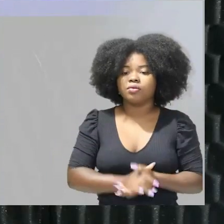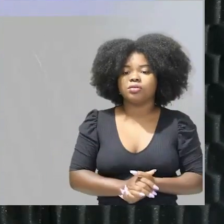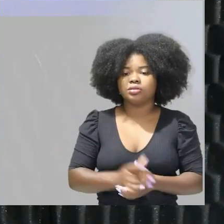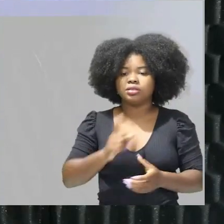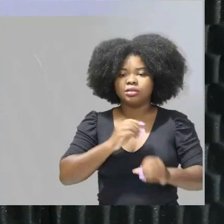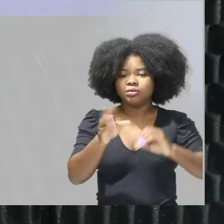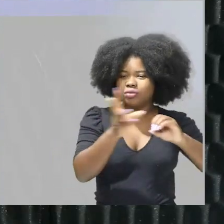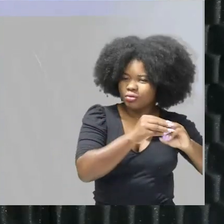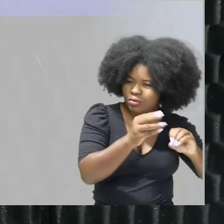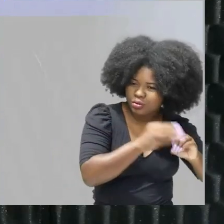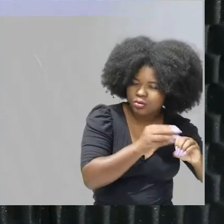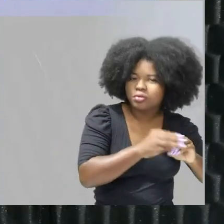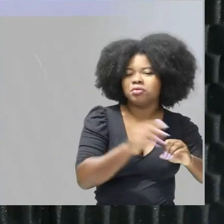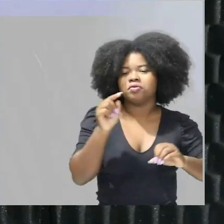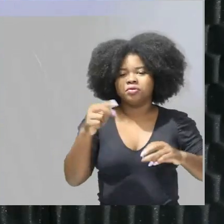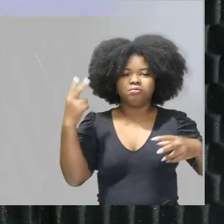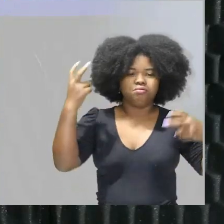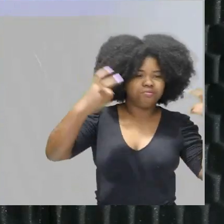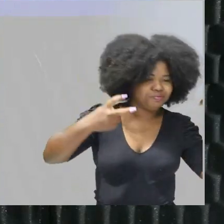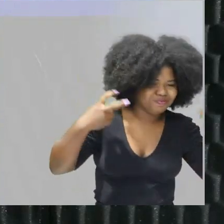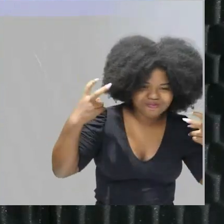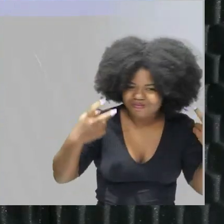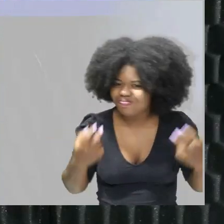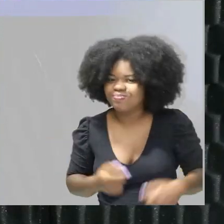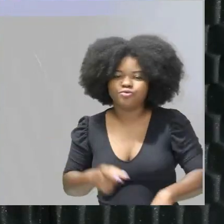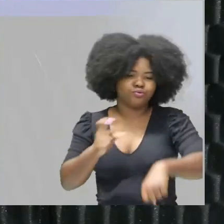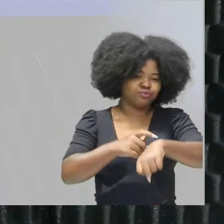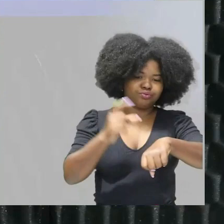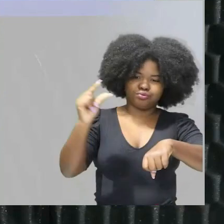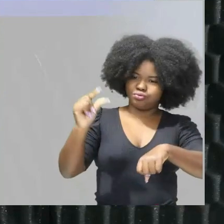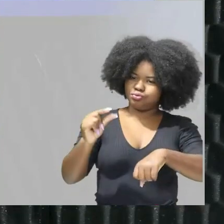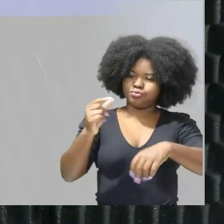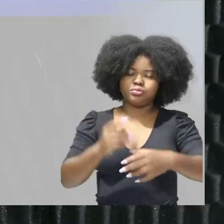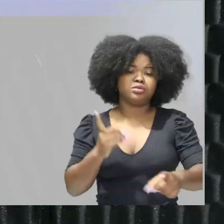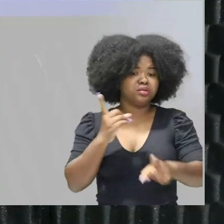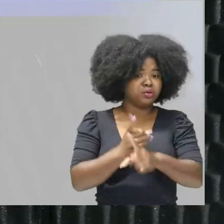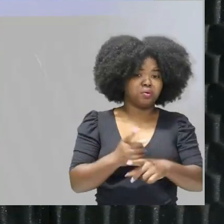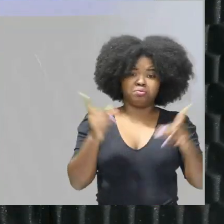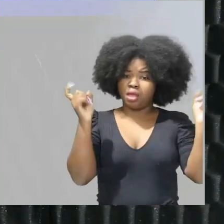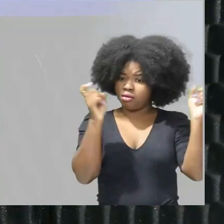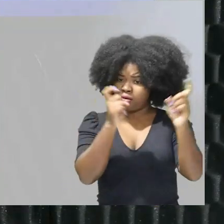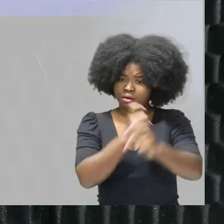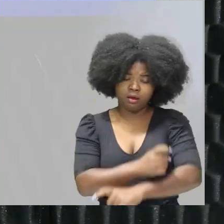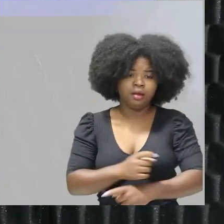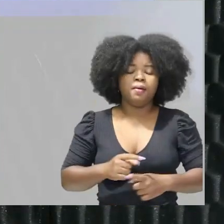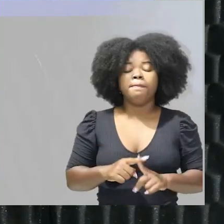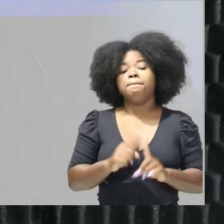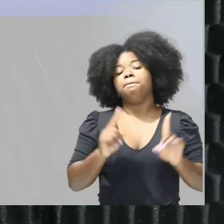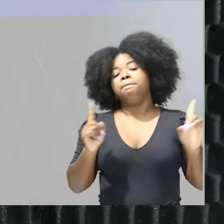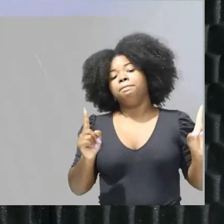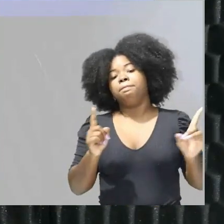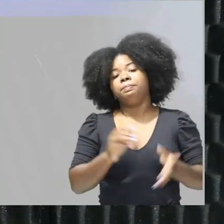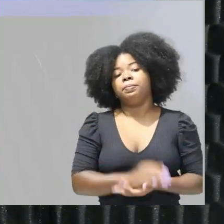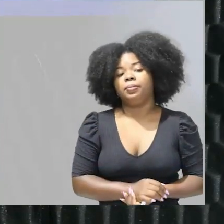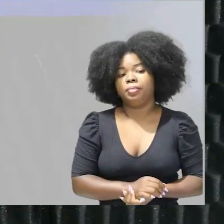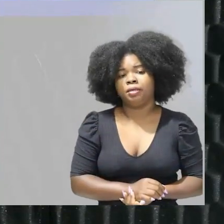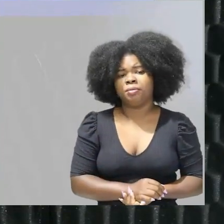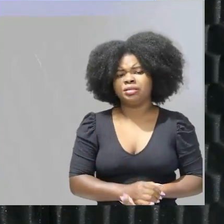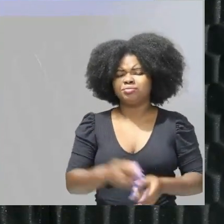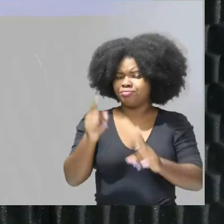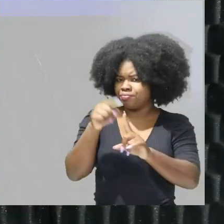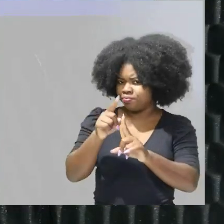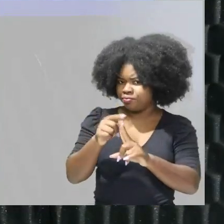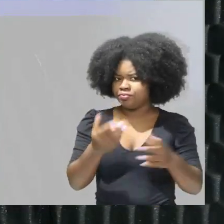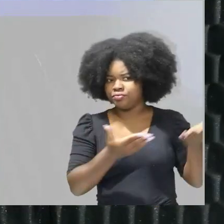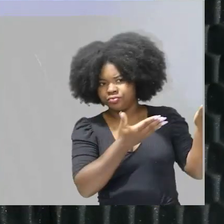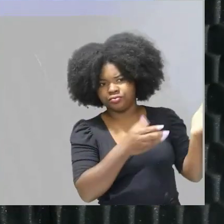trabalho você fica mais preocupado você tem menos tempo você encontra mais dificuldades mas isso aqui esta